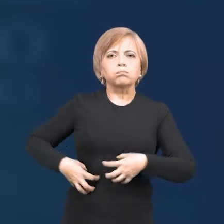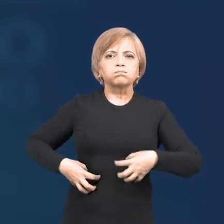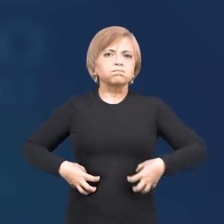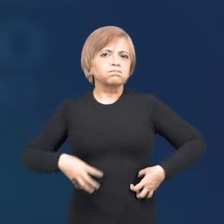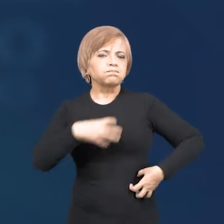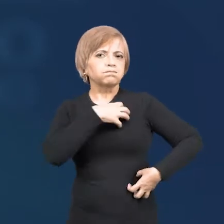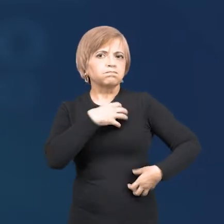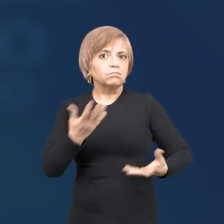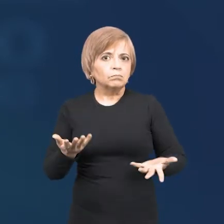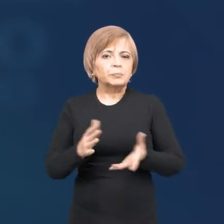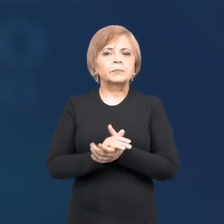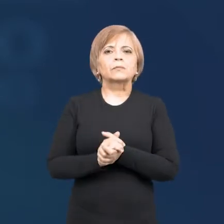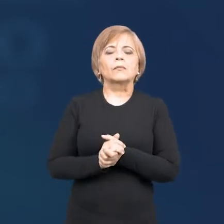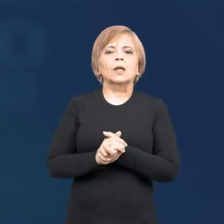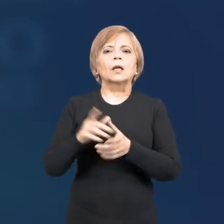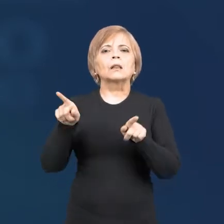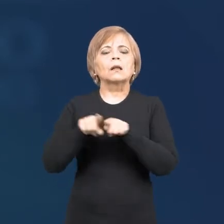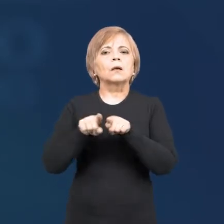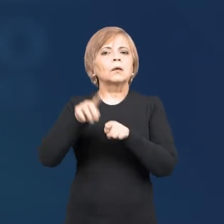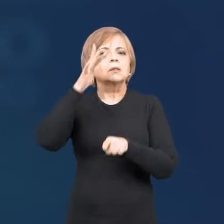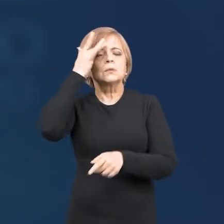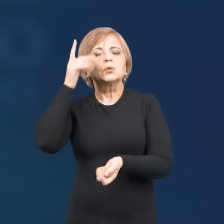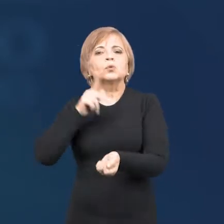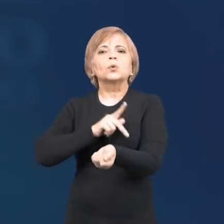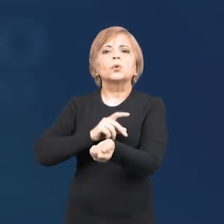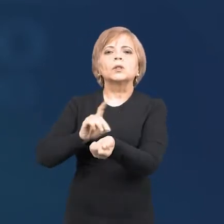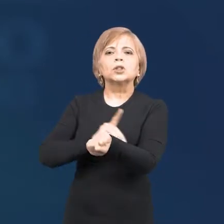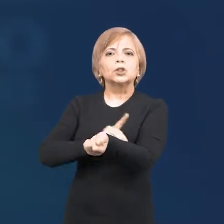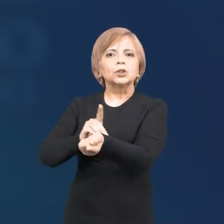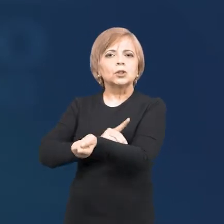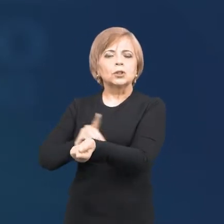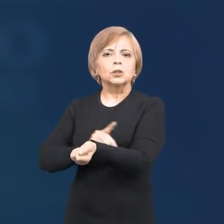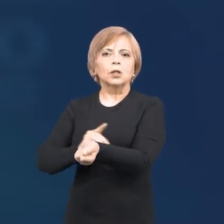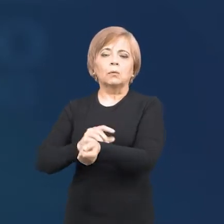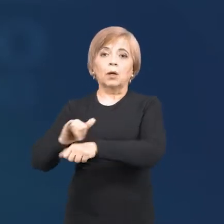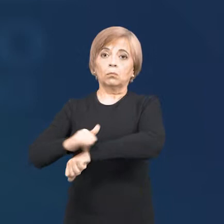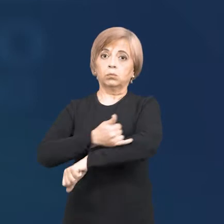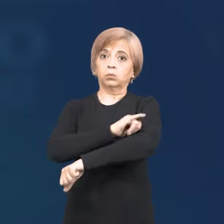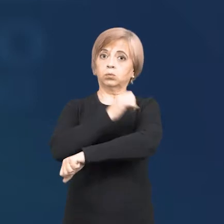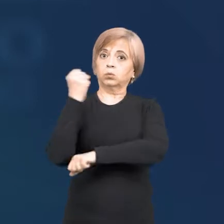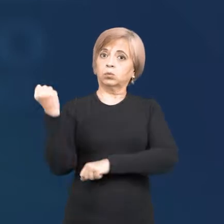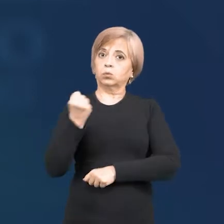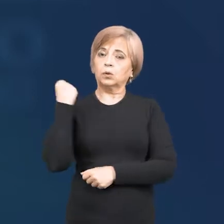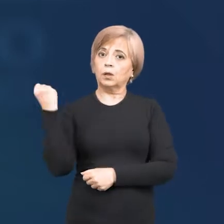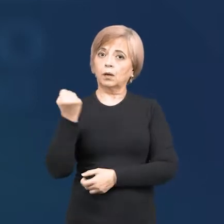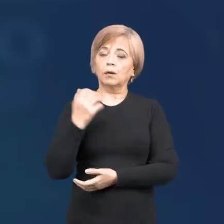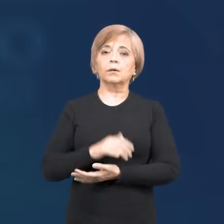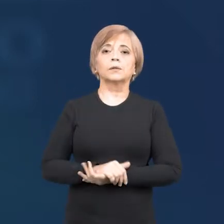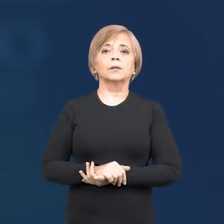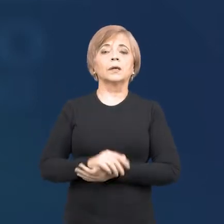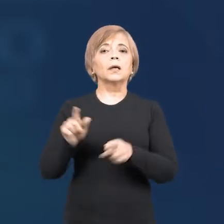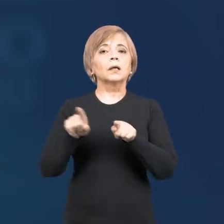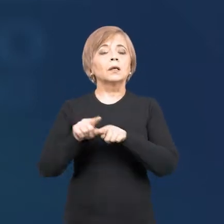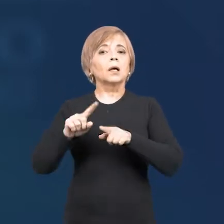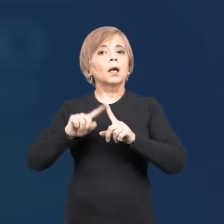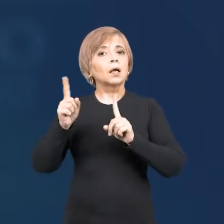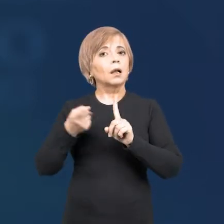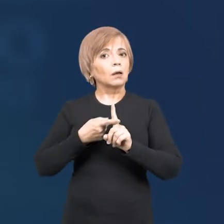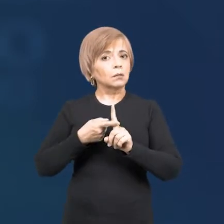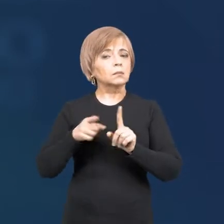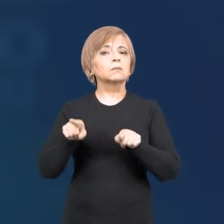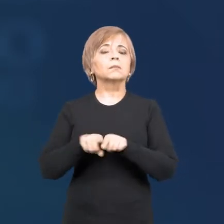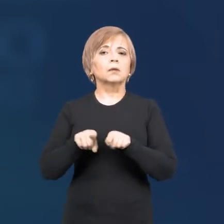indivíduos portadores de diabetes, indivíduos portadores de obesidade grave, gestantes